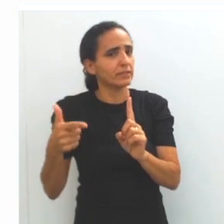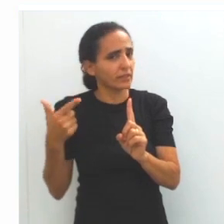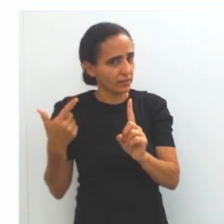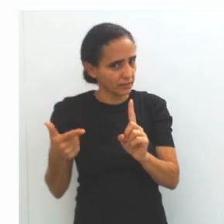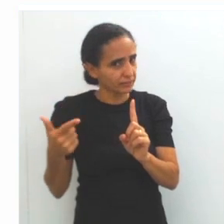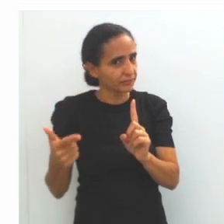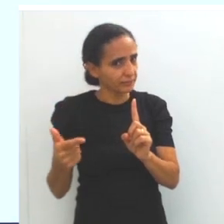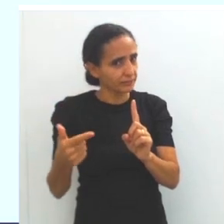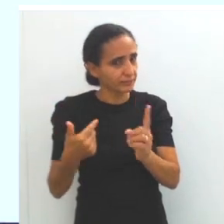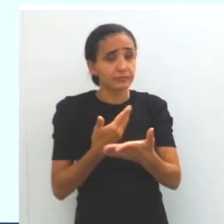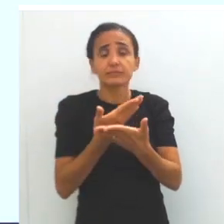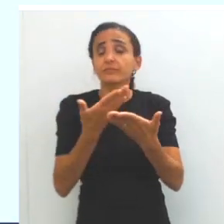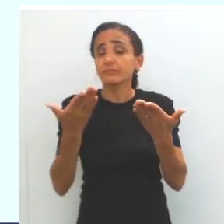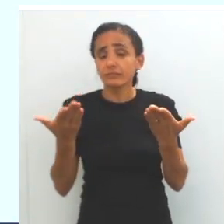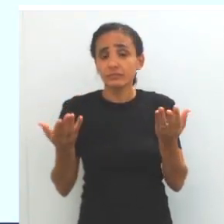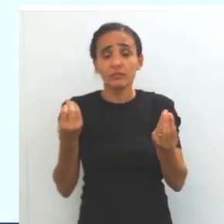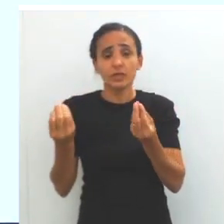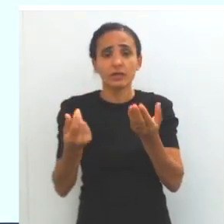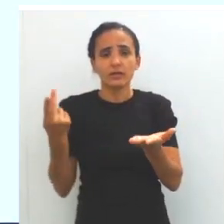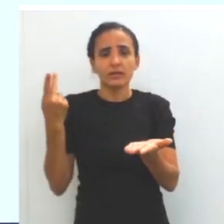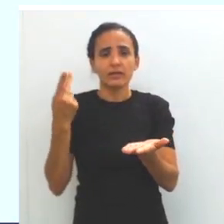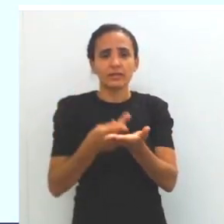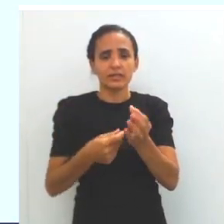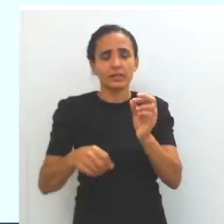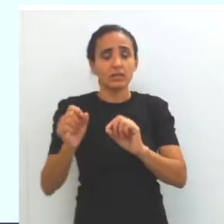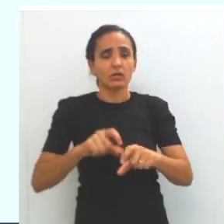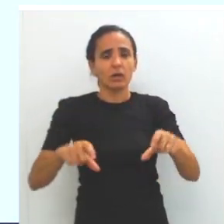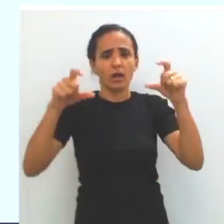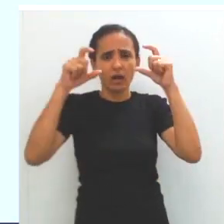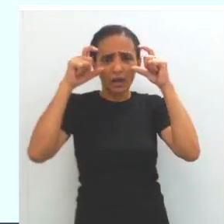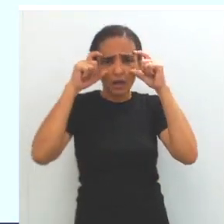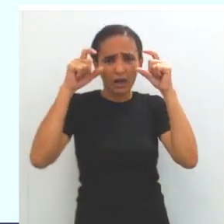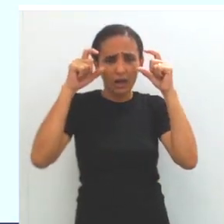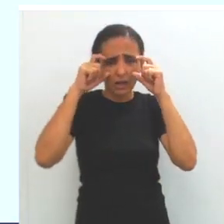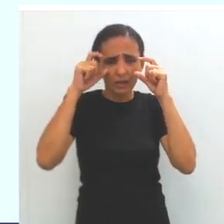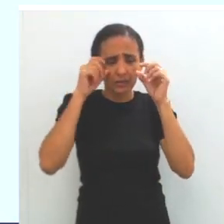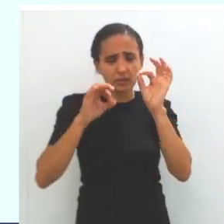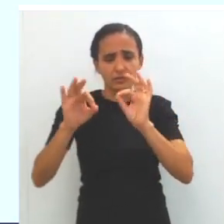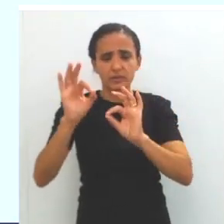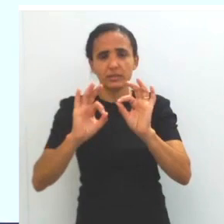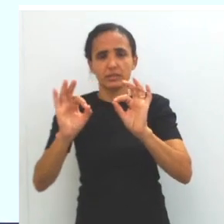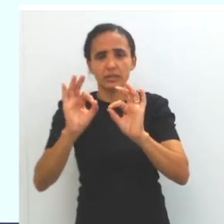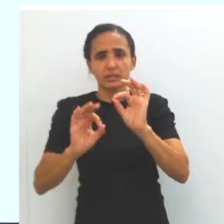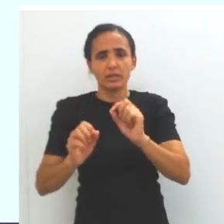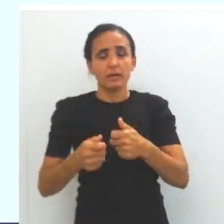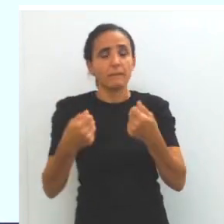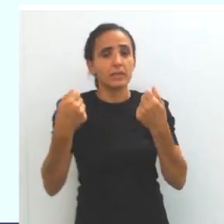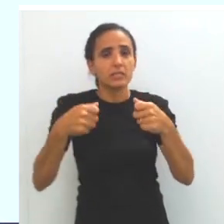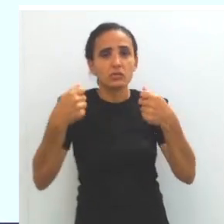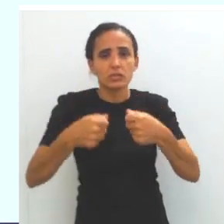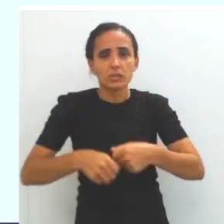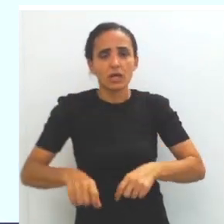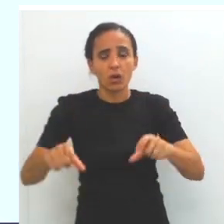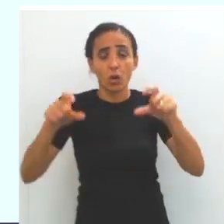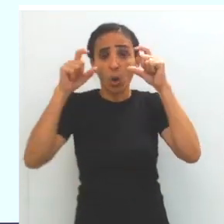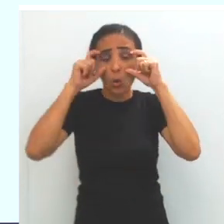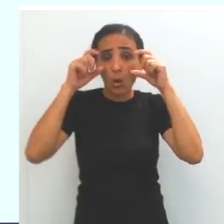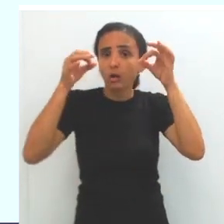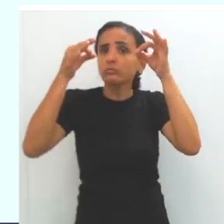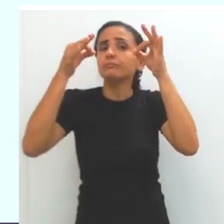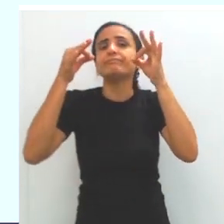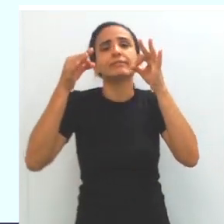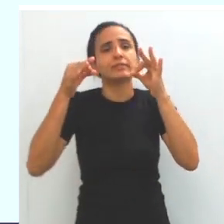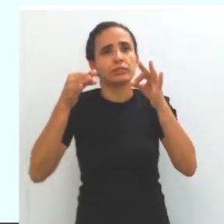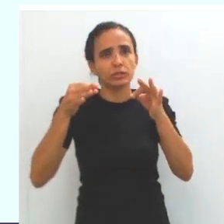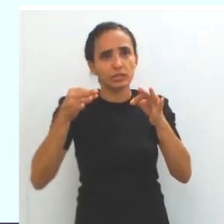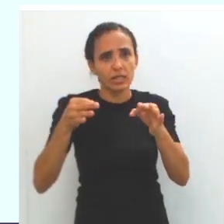não vai existir, ok? E a lente que a gente utiliza? No estrabismo, a gente tem que